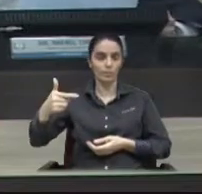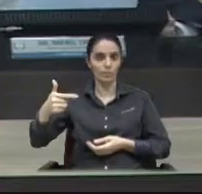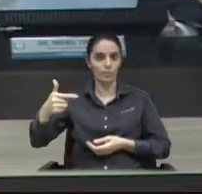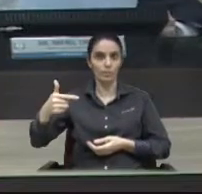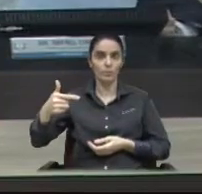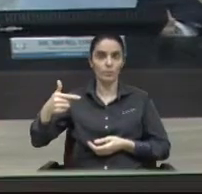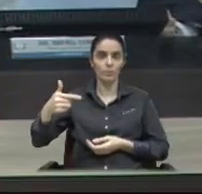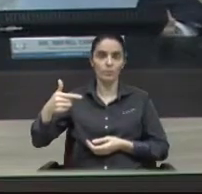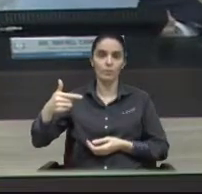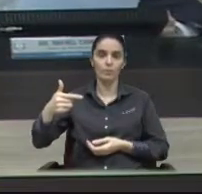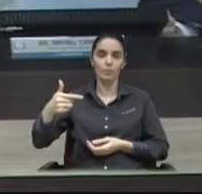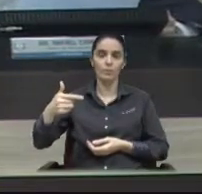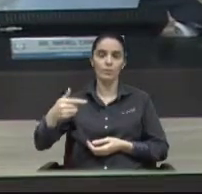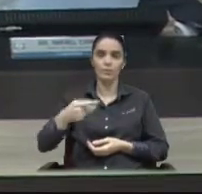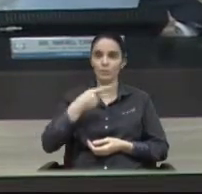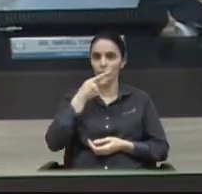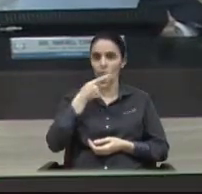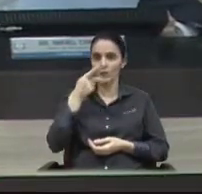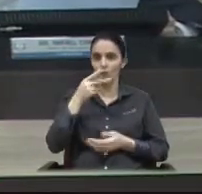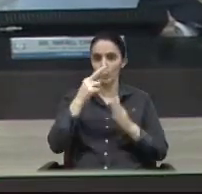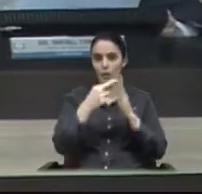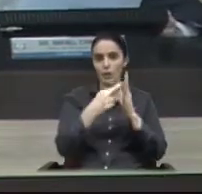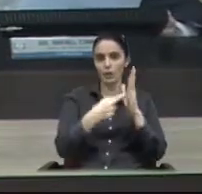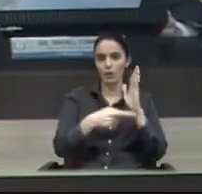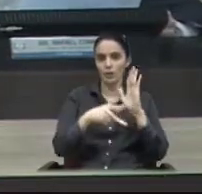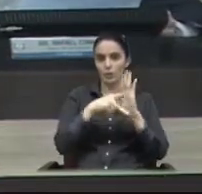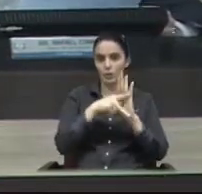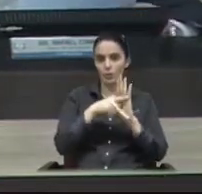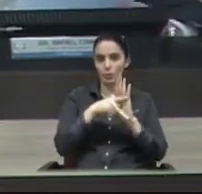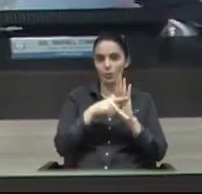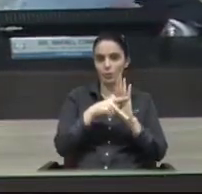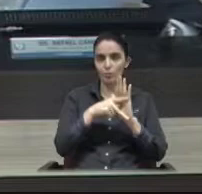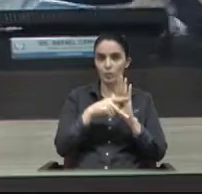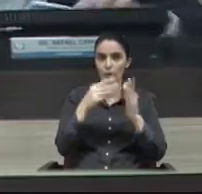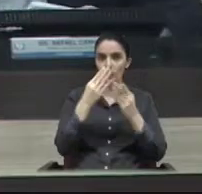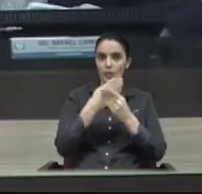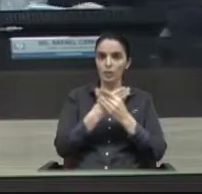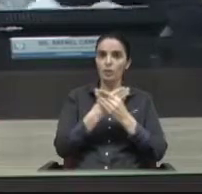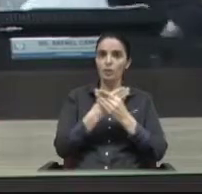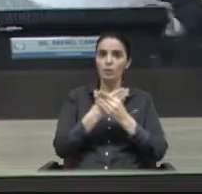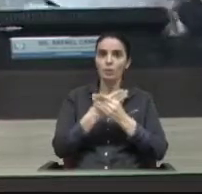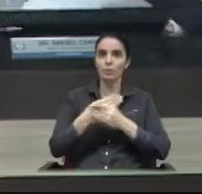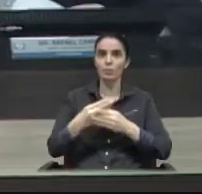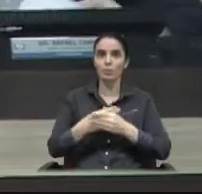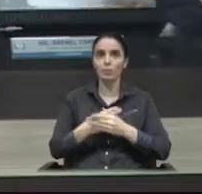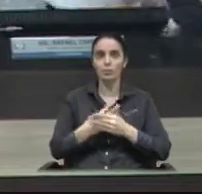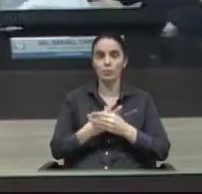que dispõe sobre o regimento interno da câmara municipal de limeira